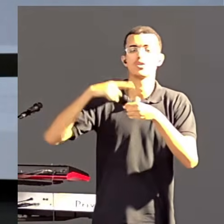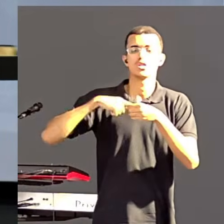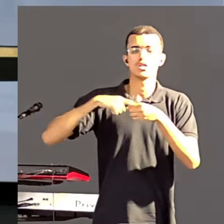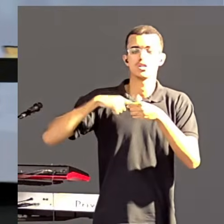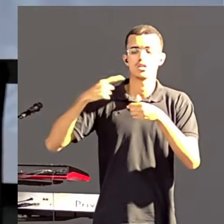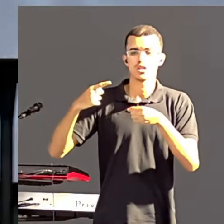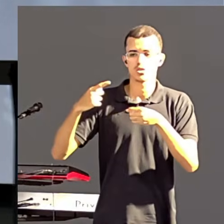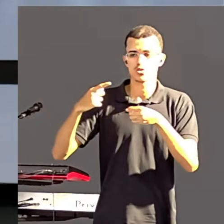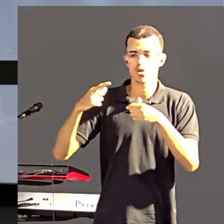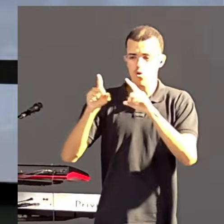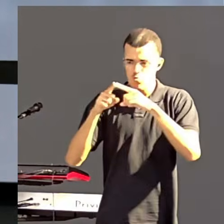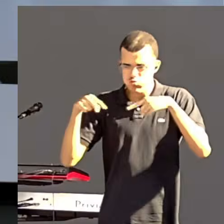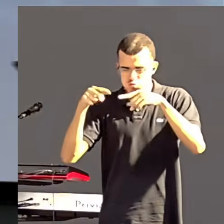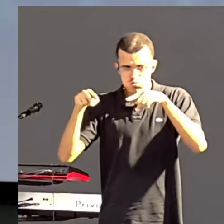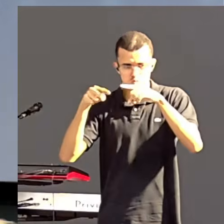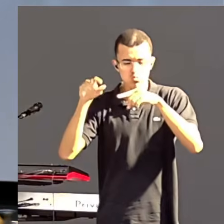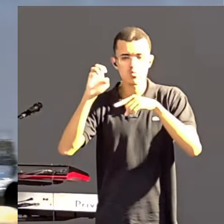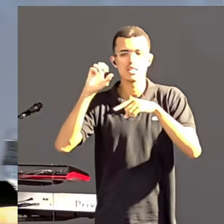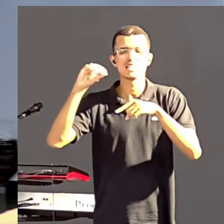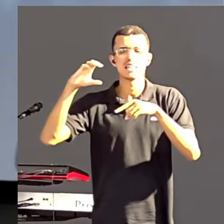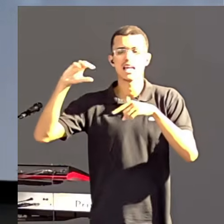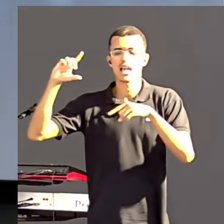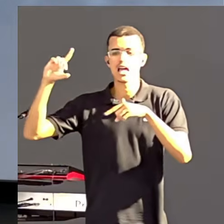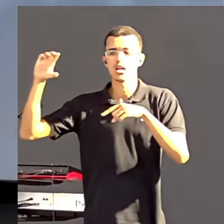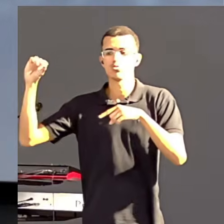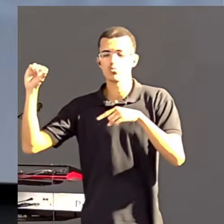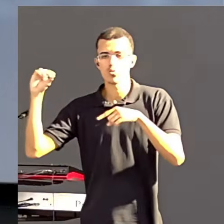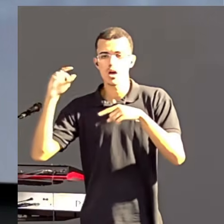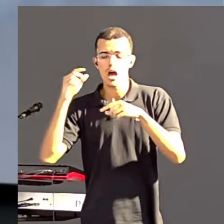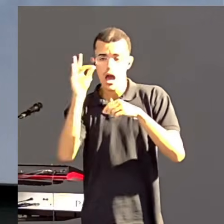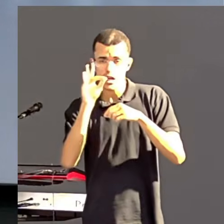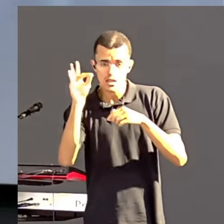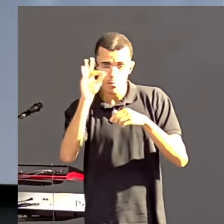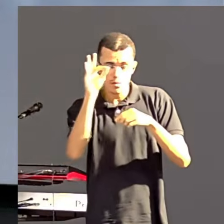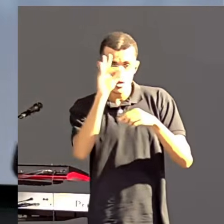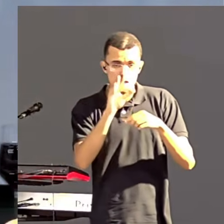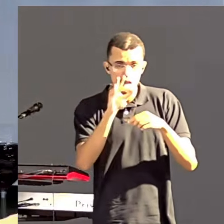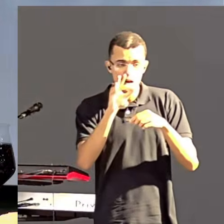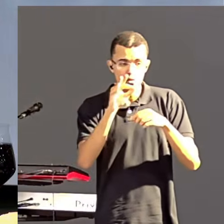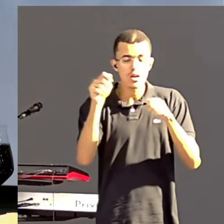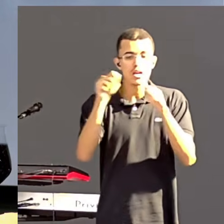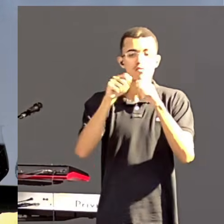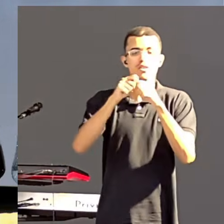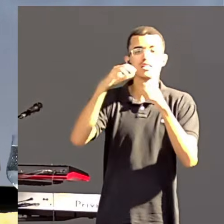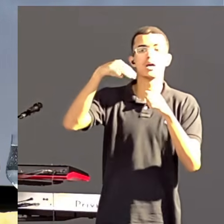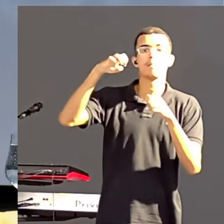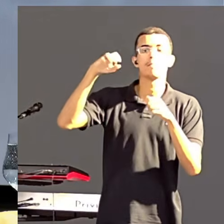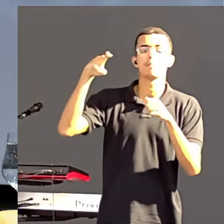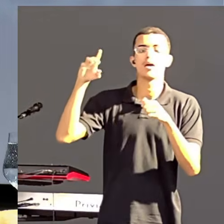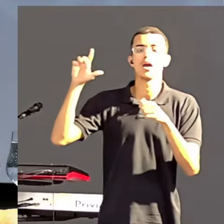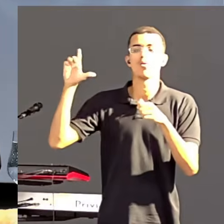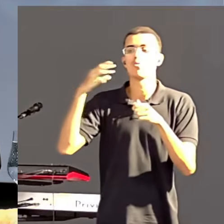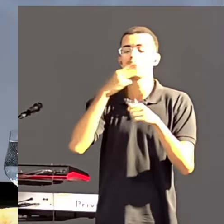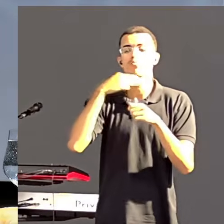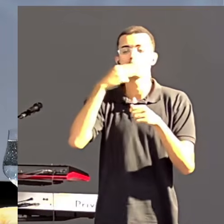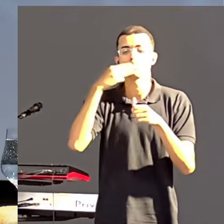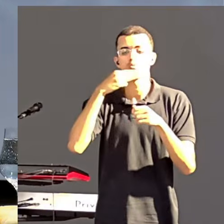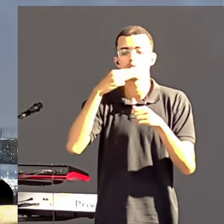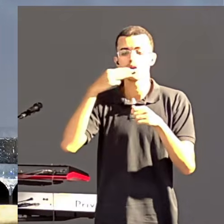carcaça, né? As abelhas tinham vindo e feito mel dentro da carcaça do leão. E ele foi lá e comeu o mel.